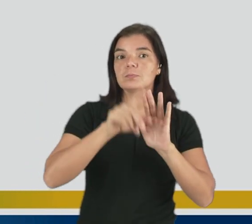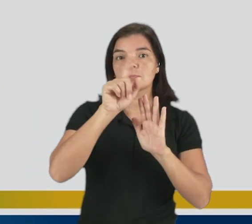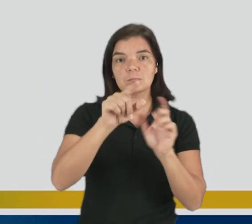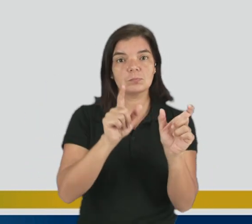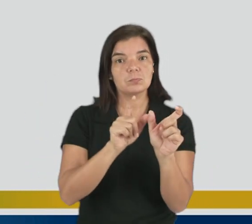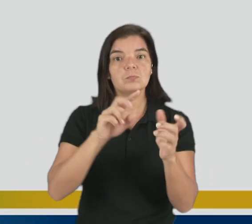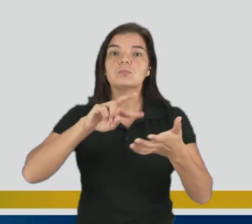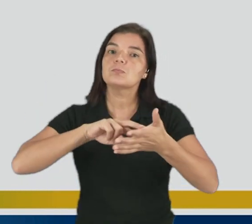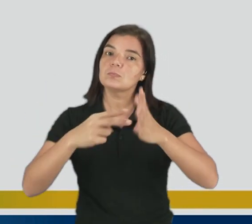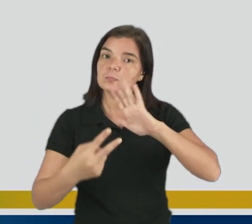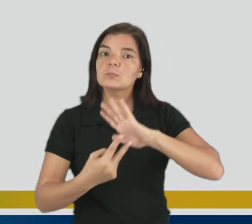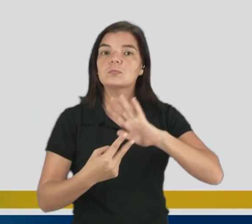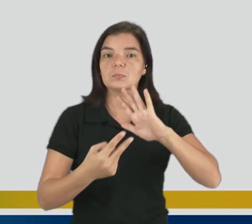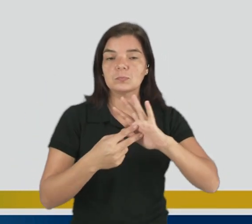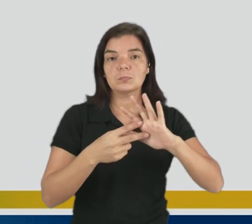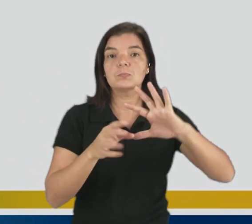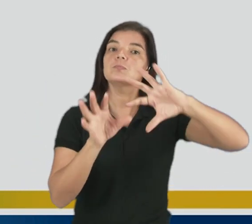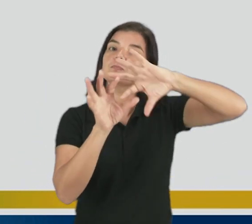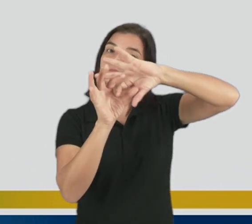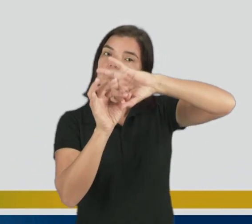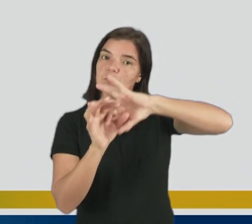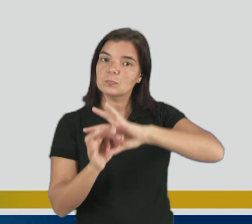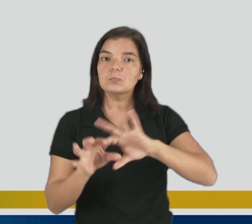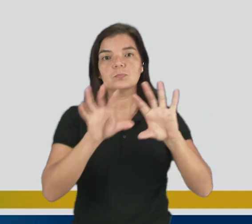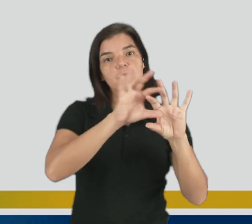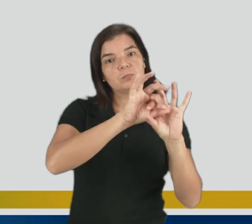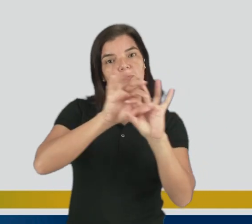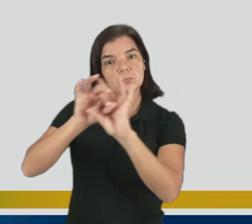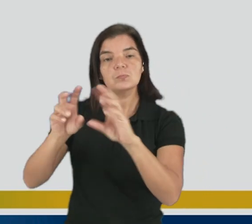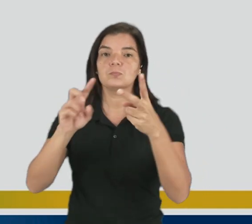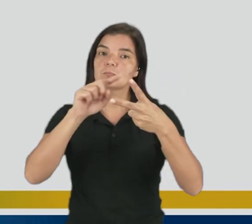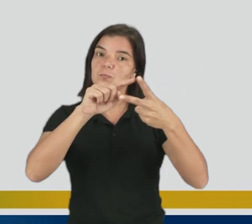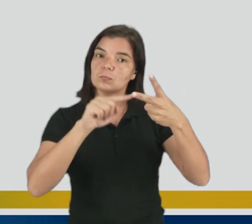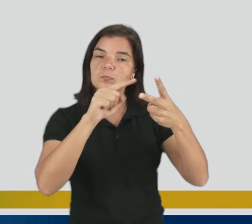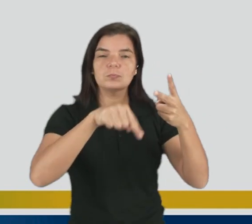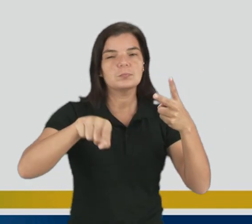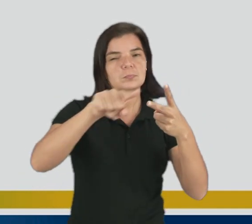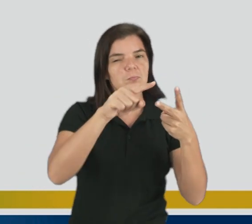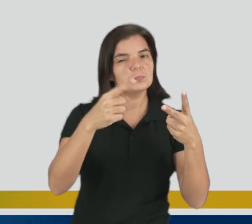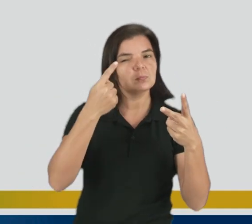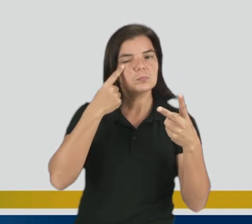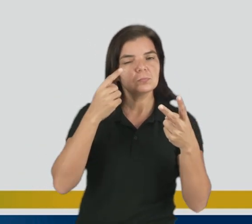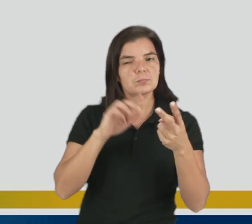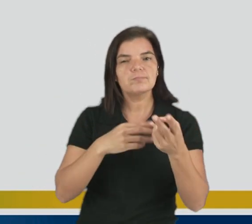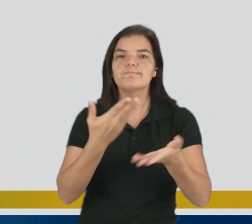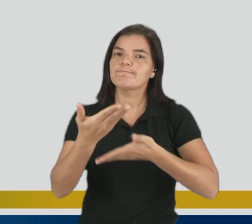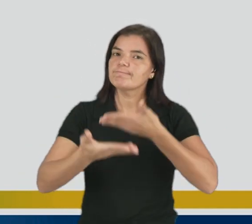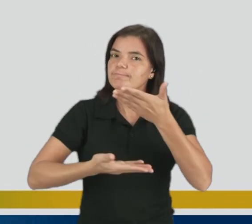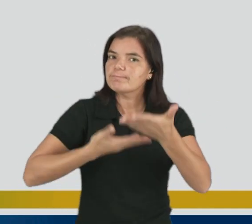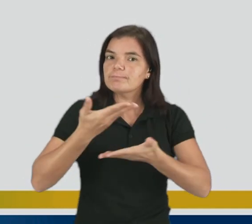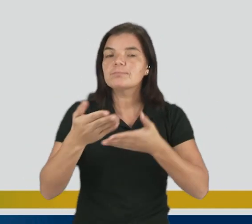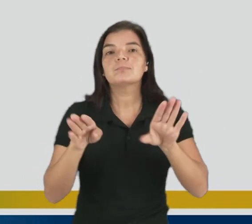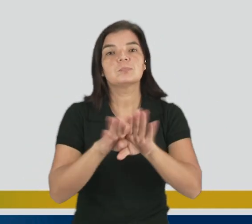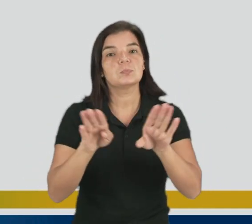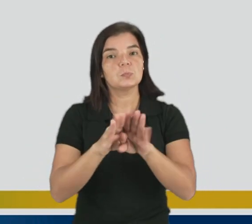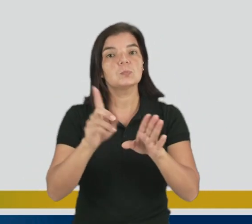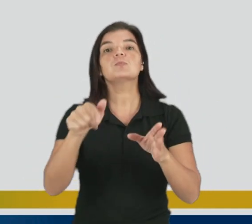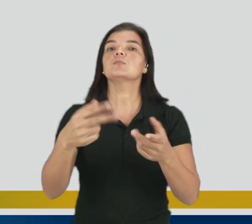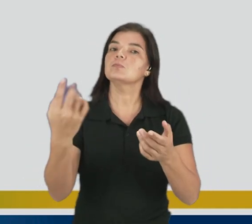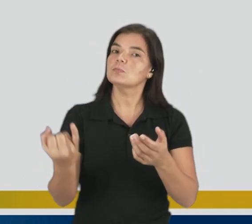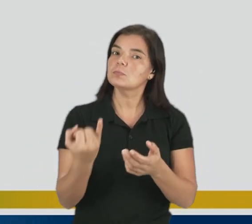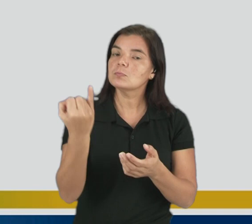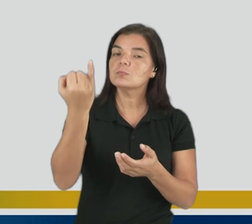unidade de sentido. E a coesão e a coerência, que são dois temas que você já começa a se familiarizar a partir de agora, são